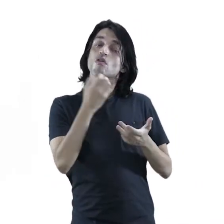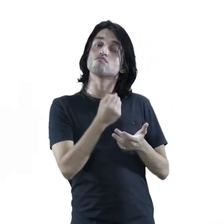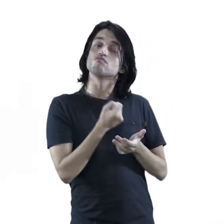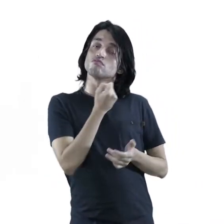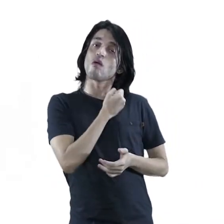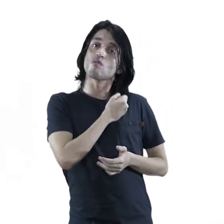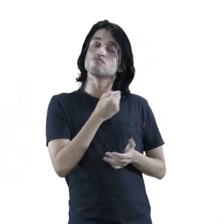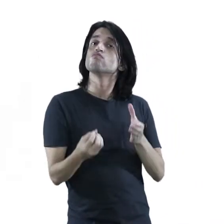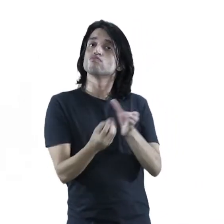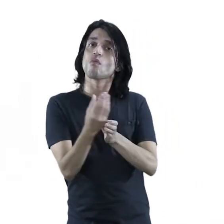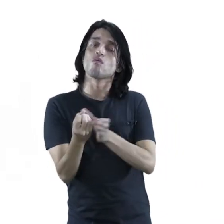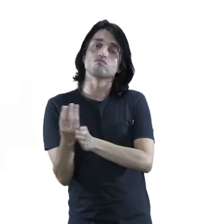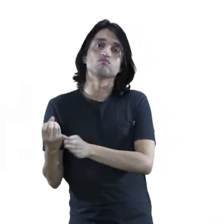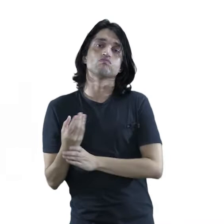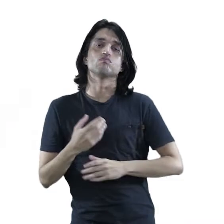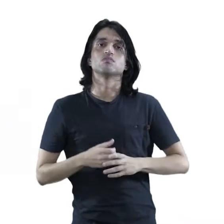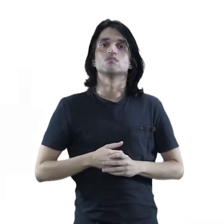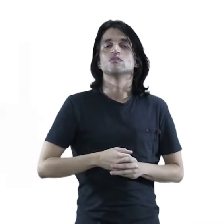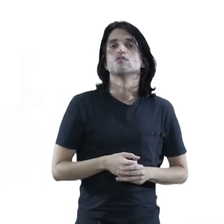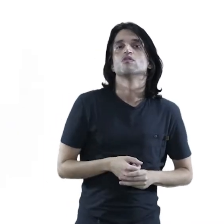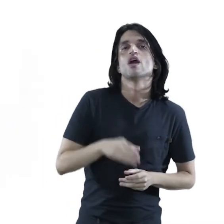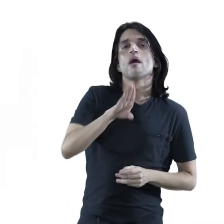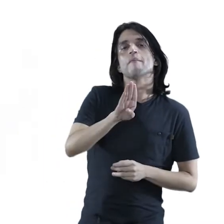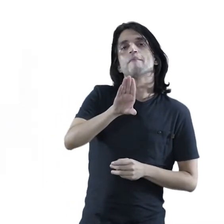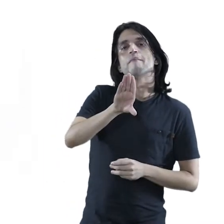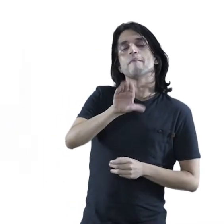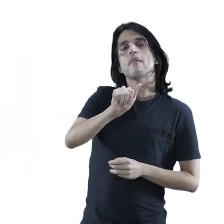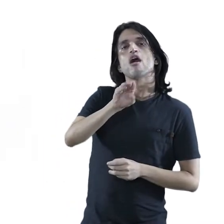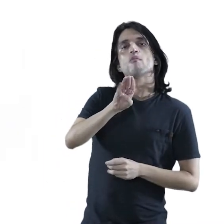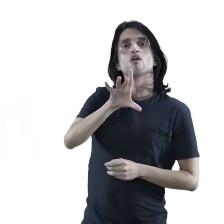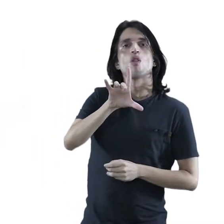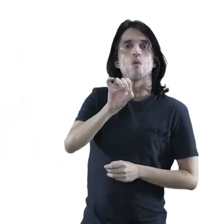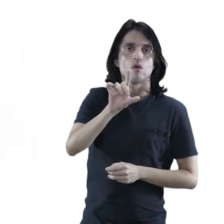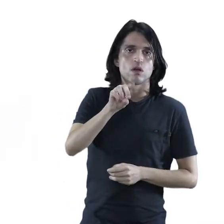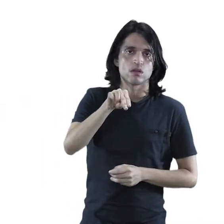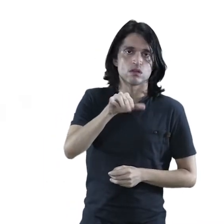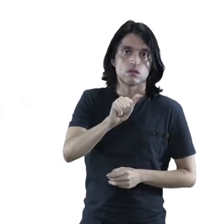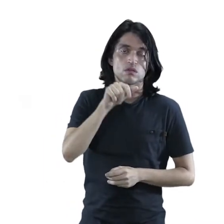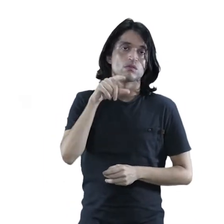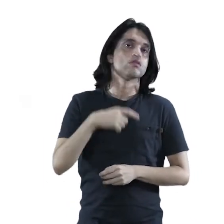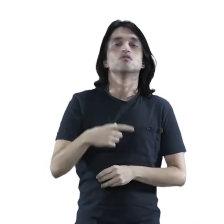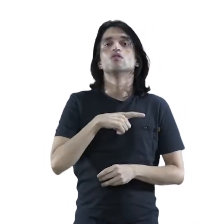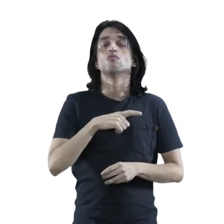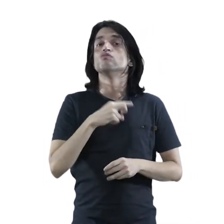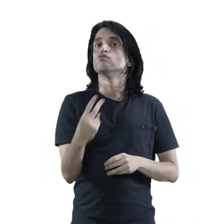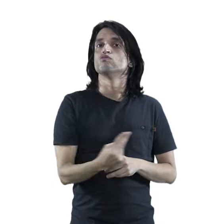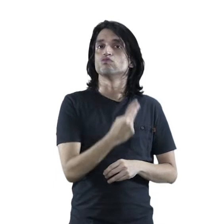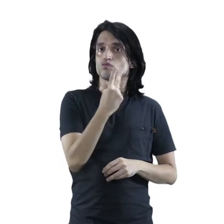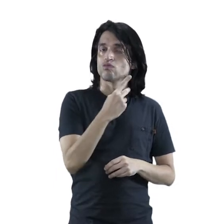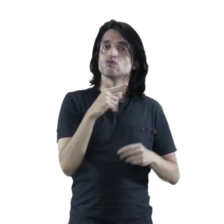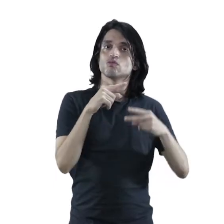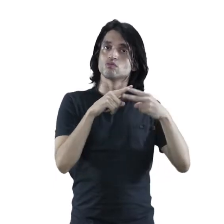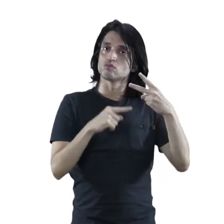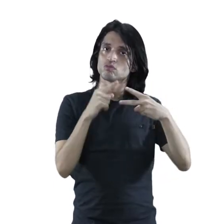valores a partir da adição entre eles. O sistema babilônico possuía dois símbolos básicos: o